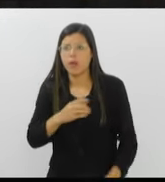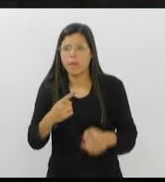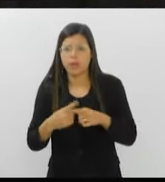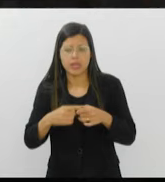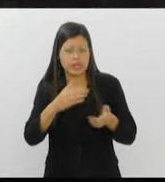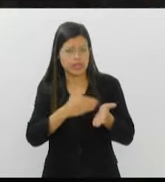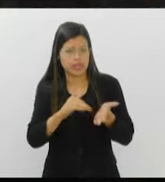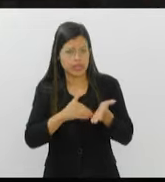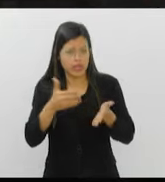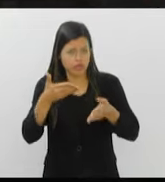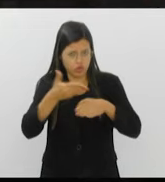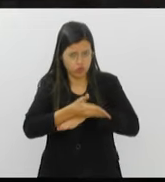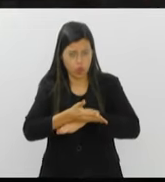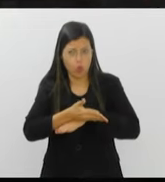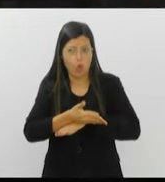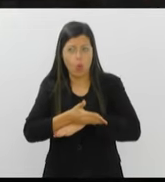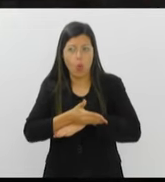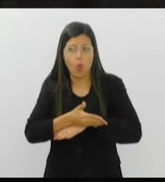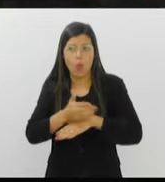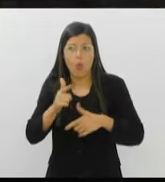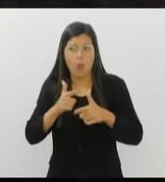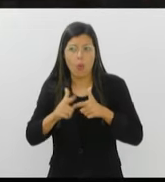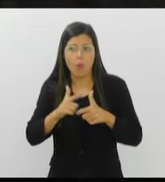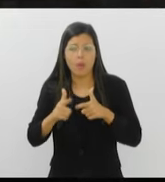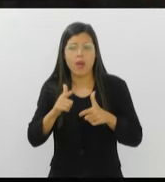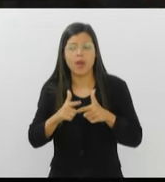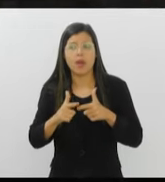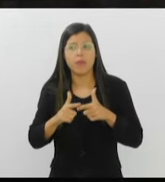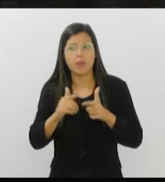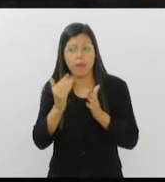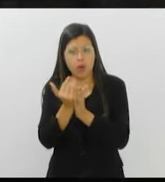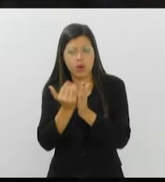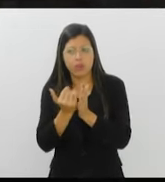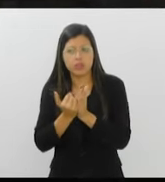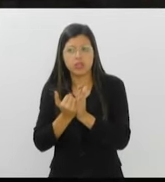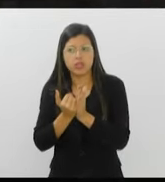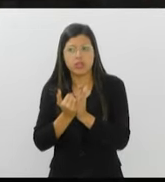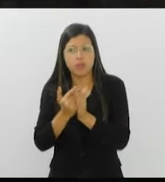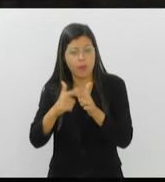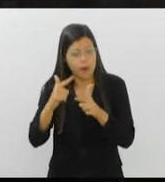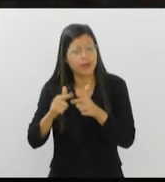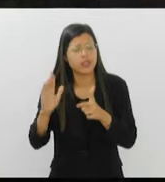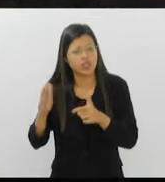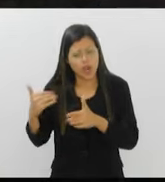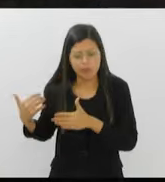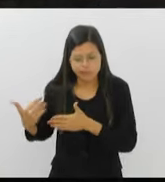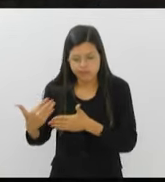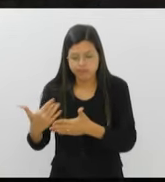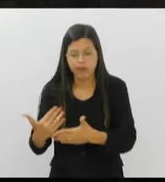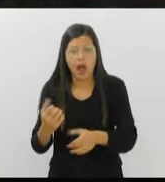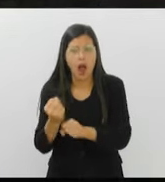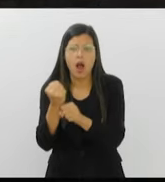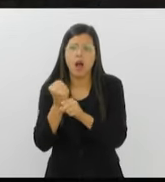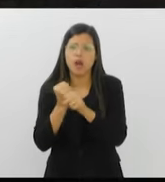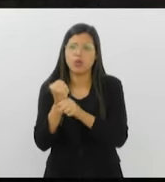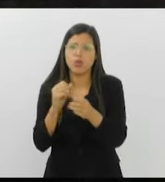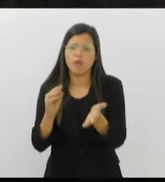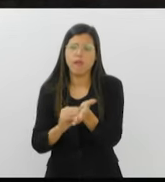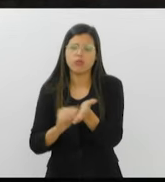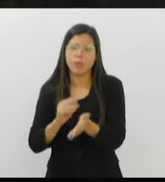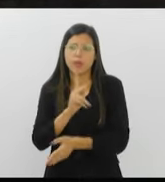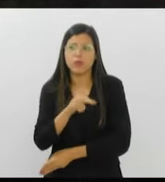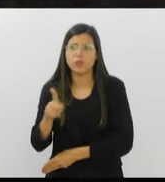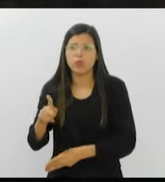chegou, boa parte desses problemas já estavam em curso. Porque a falta de professores vem se arrastando há anos. Quem tem que resolver é o